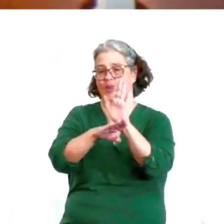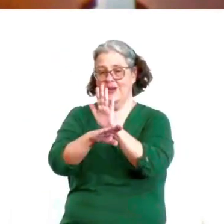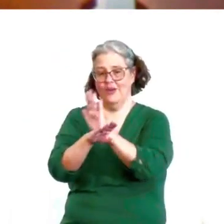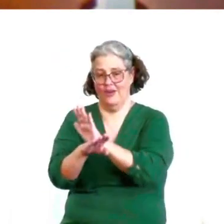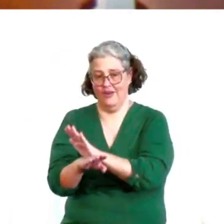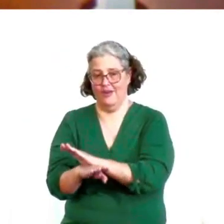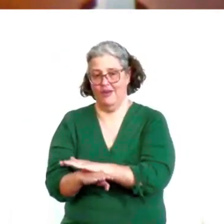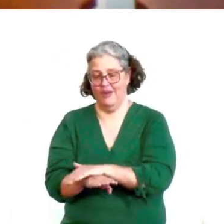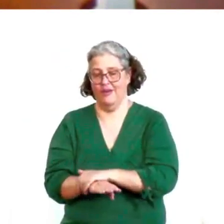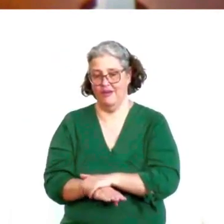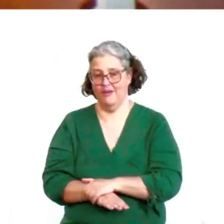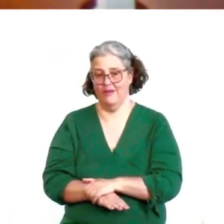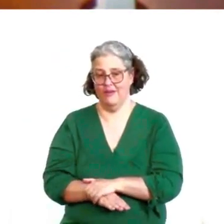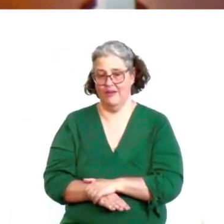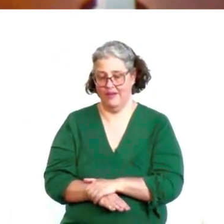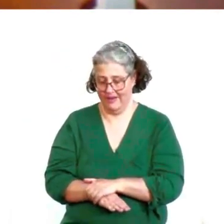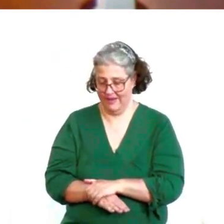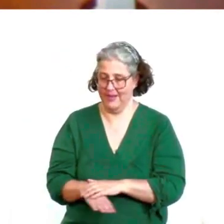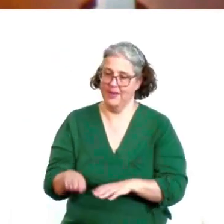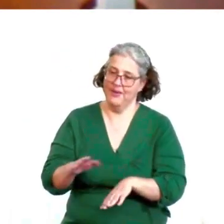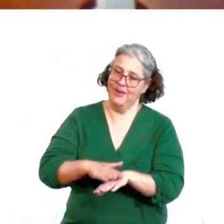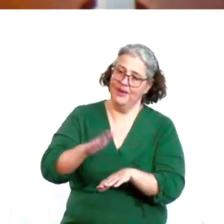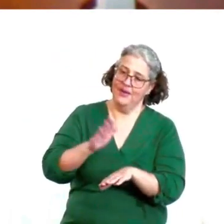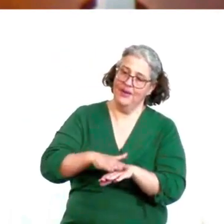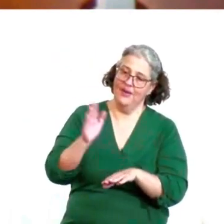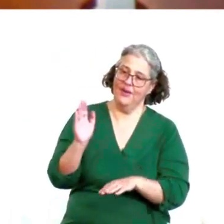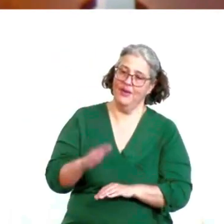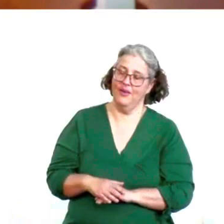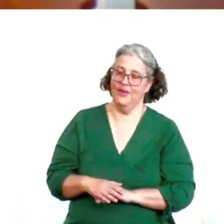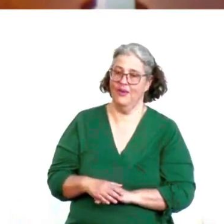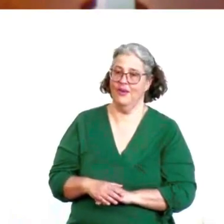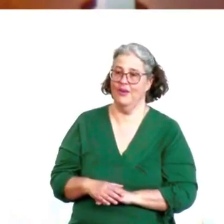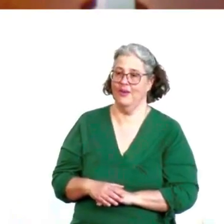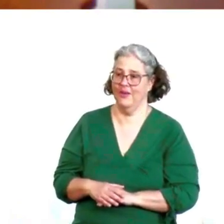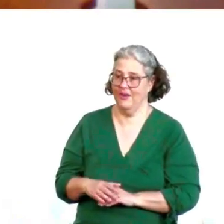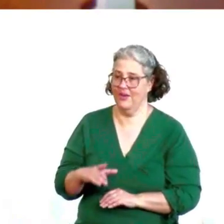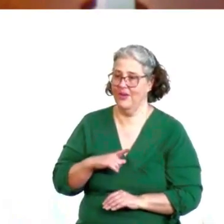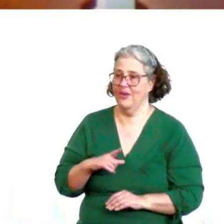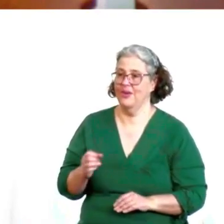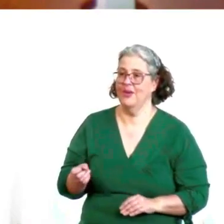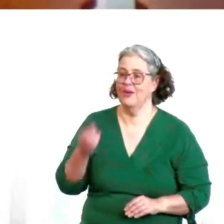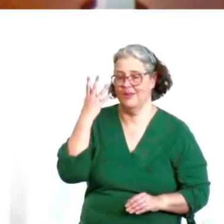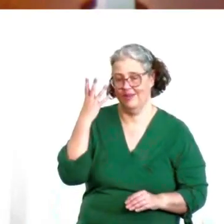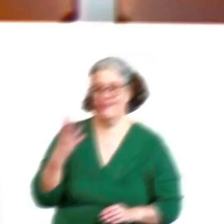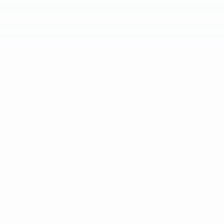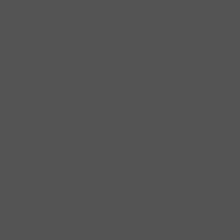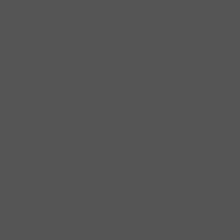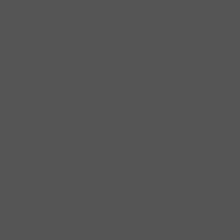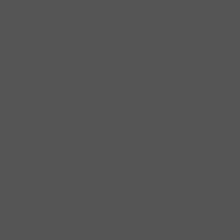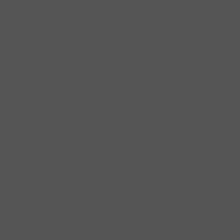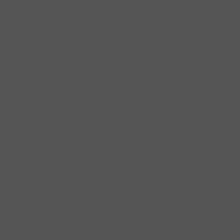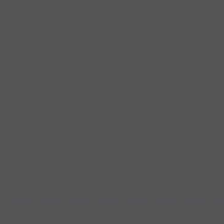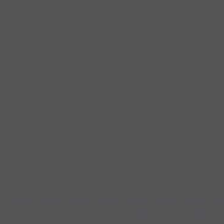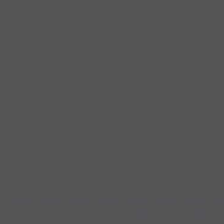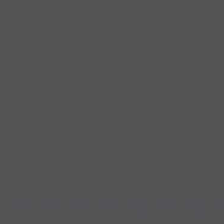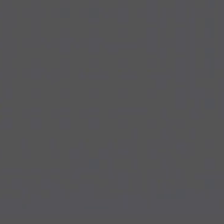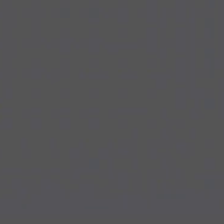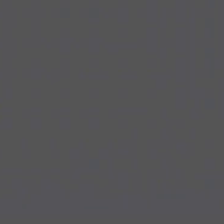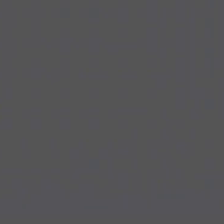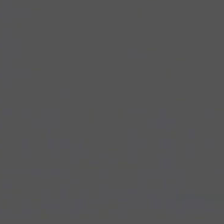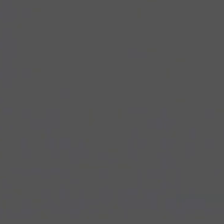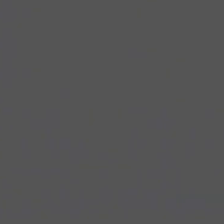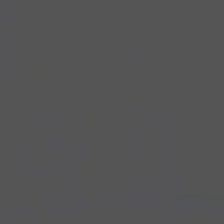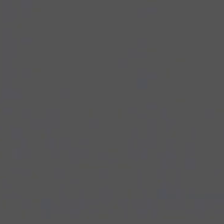essa história cada vez mais como a realidade do que aconteceu conosco também. Muito obrigado por